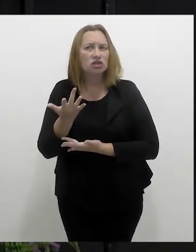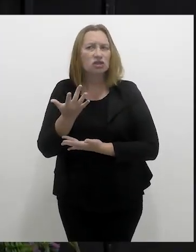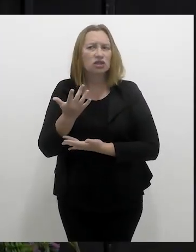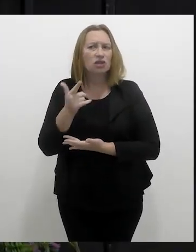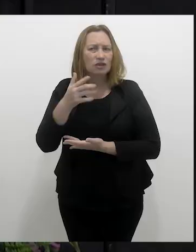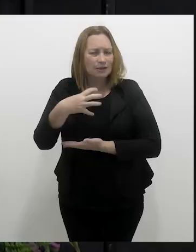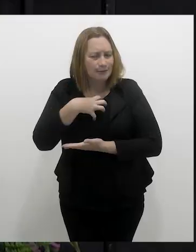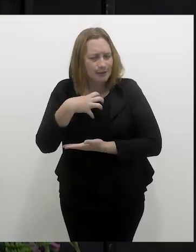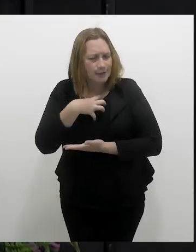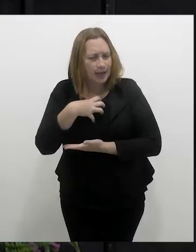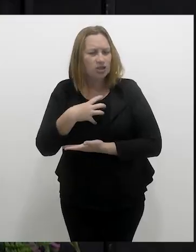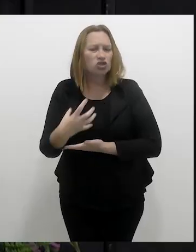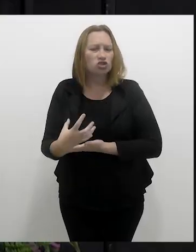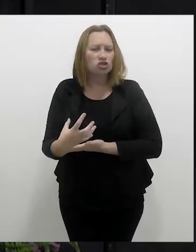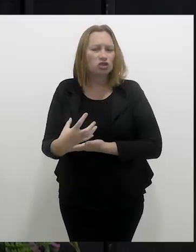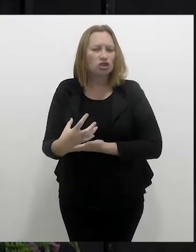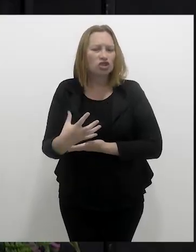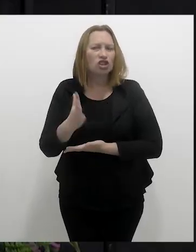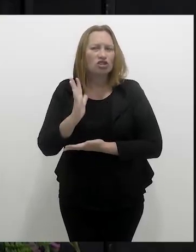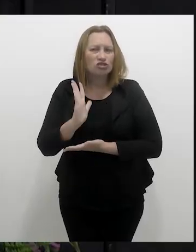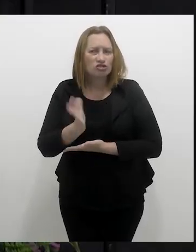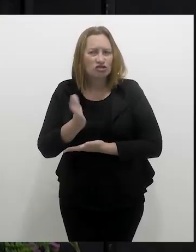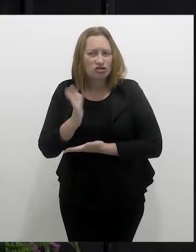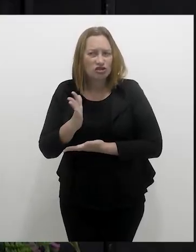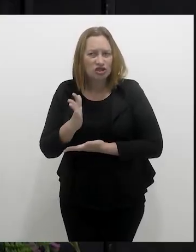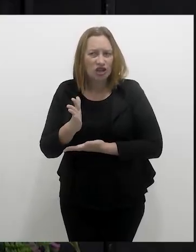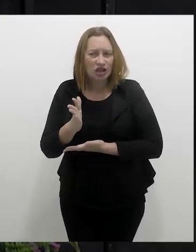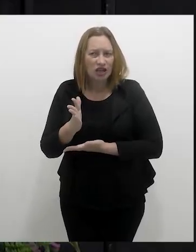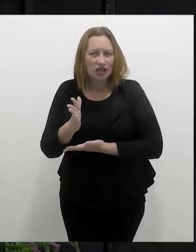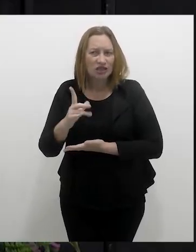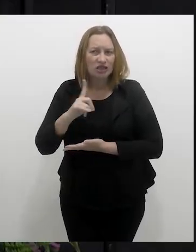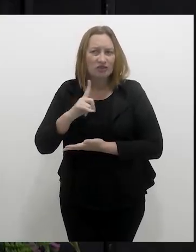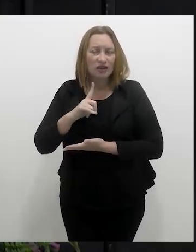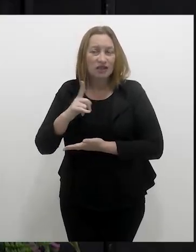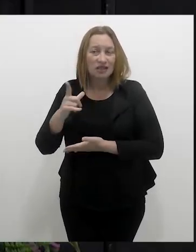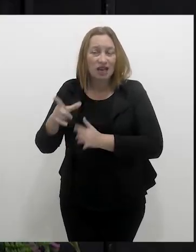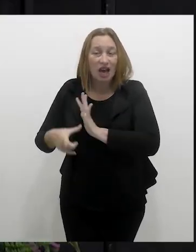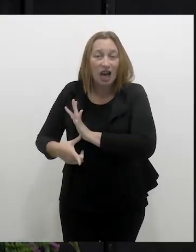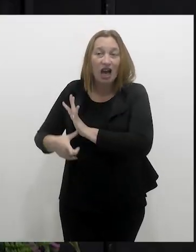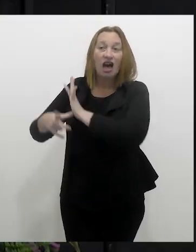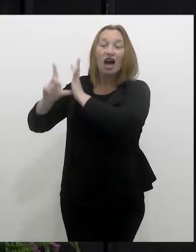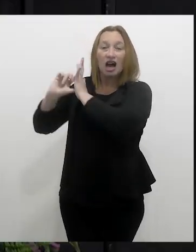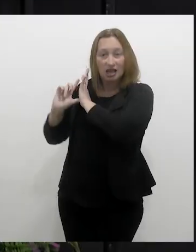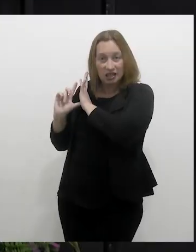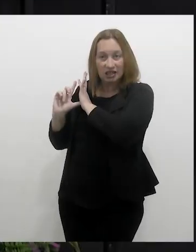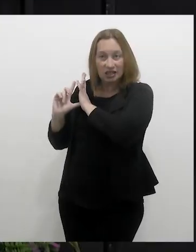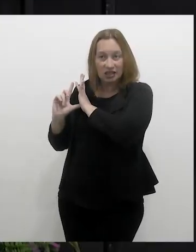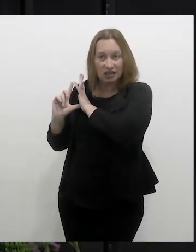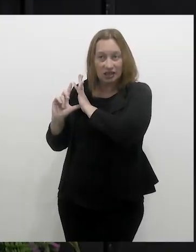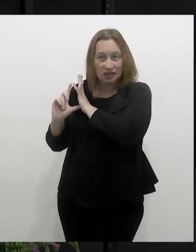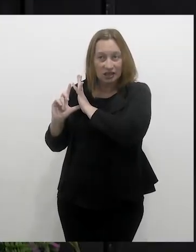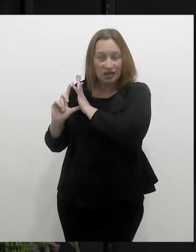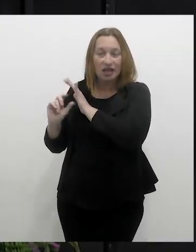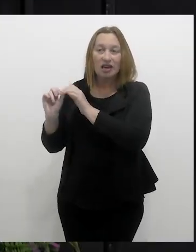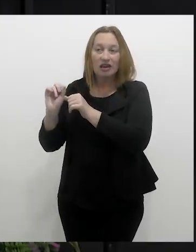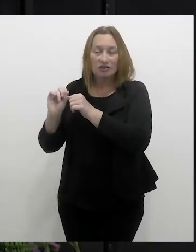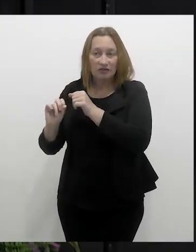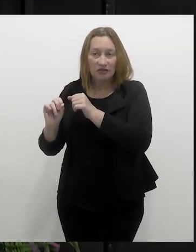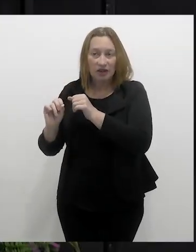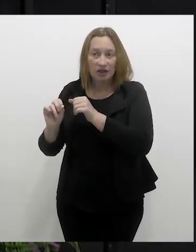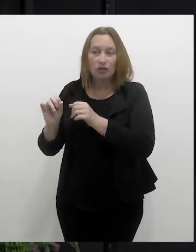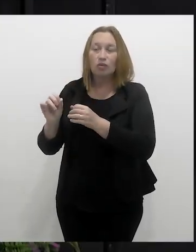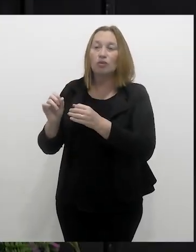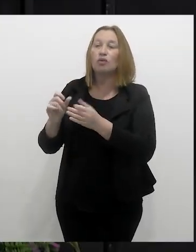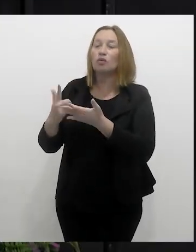que você sente, poxa, se já tivesse uma Maura antes da Maura, que tivesse feito o